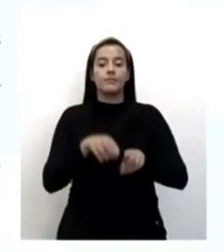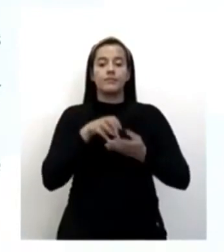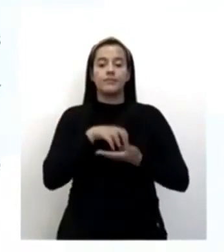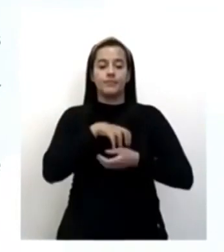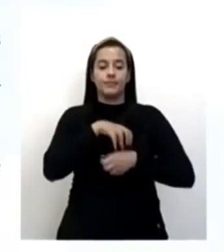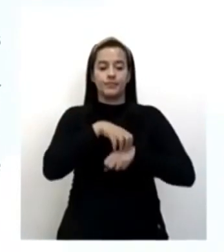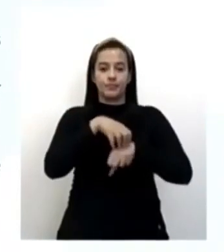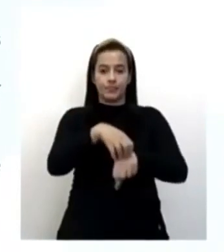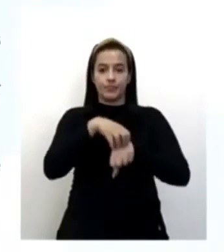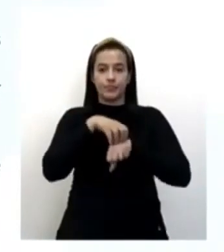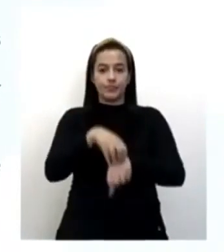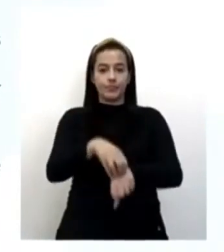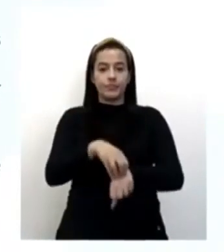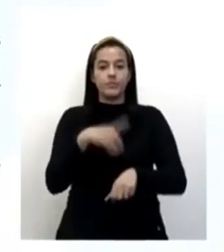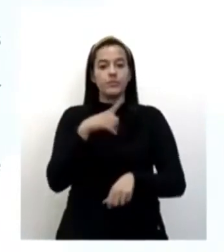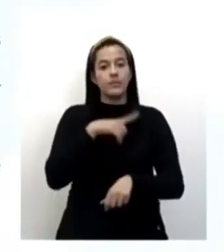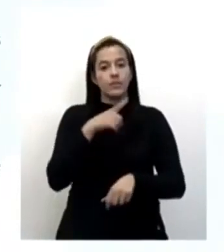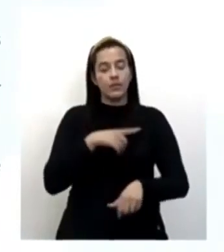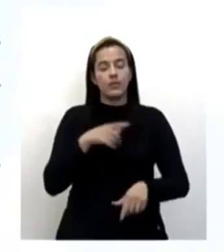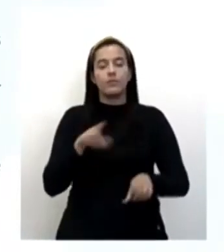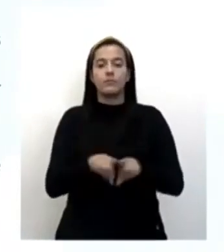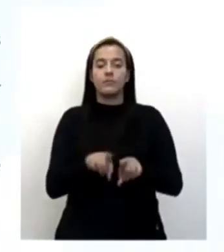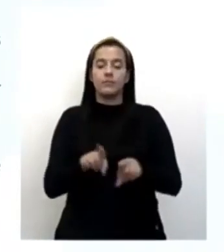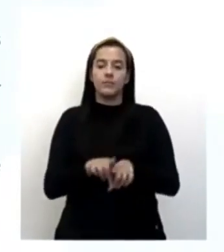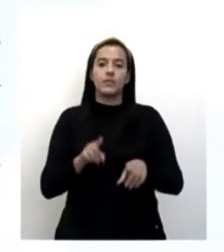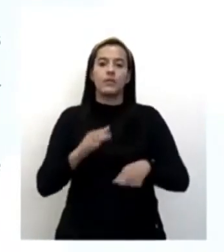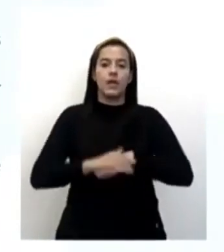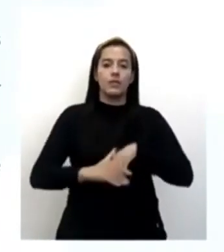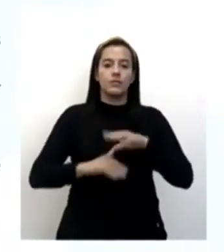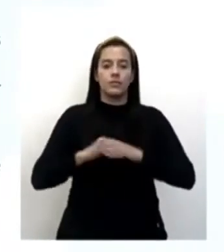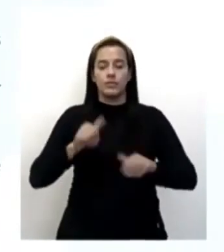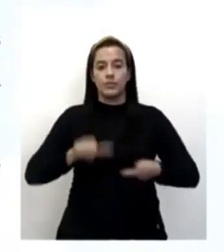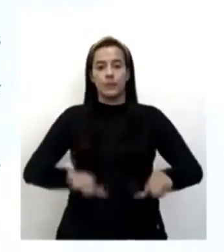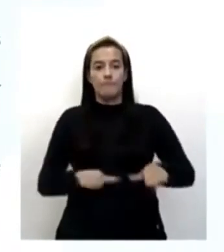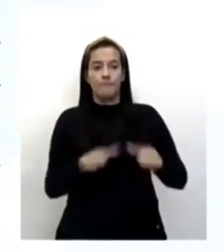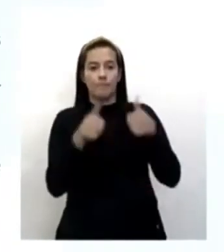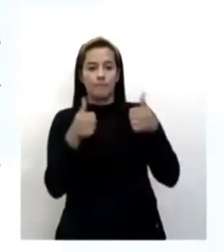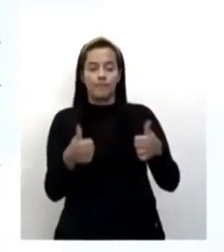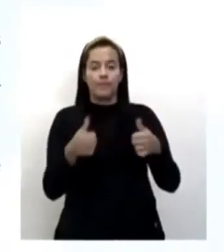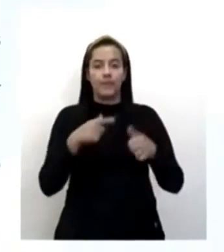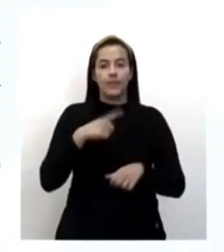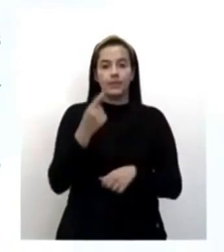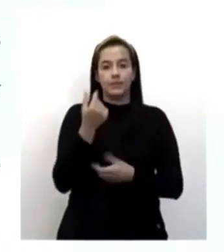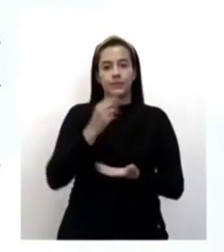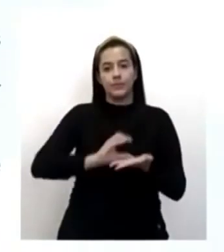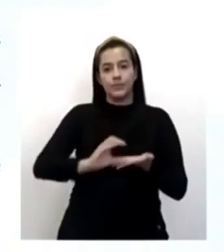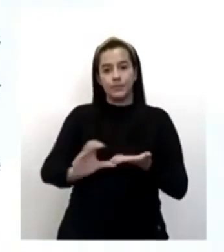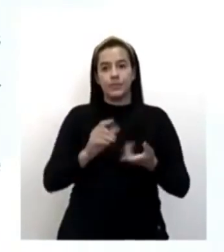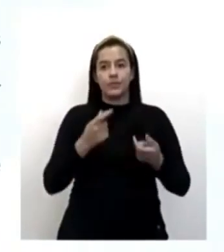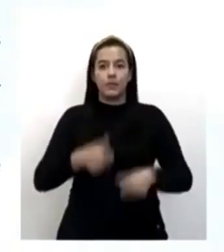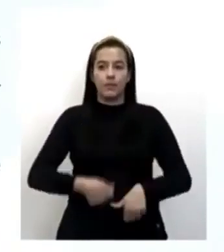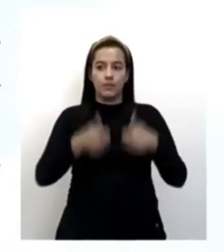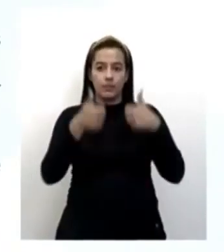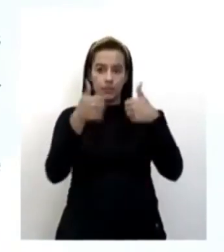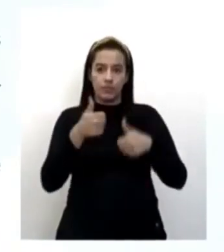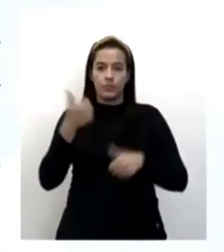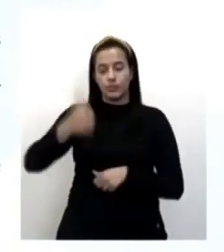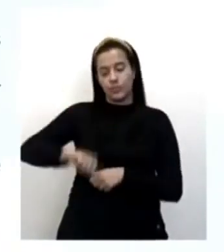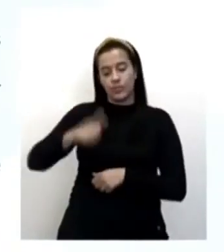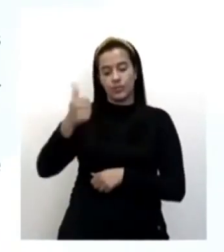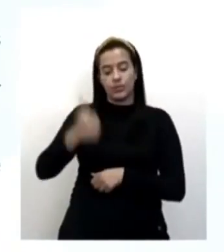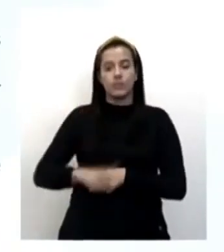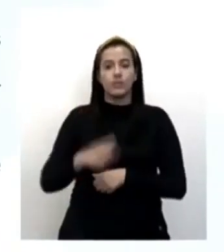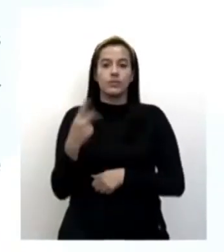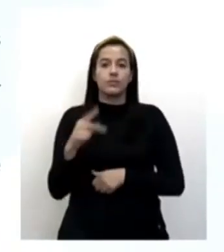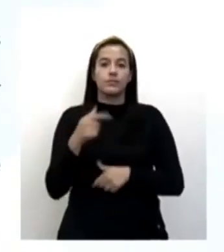coletivo, que são ações de melhoria, propostas para o equilíbrio econômico e financeiro, proposta para a melhoria de qualidade dos serviços